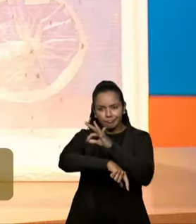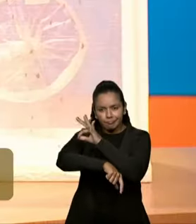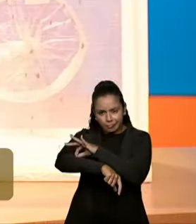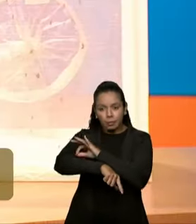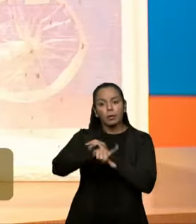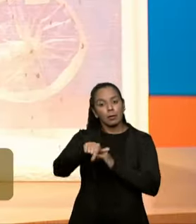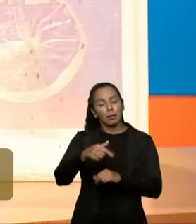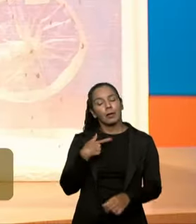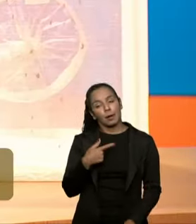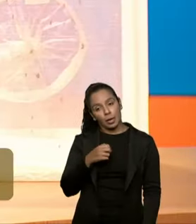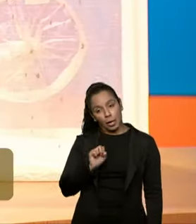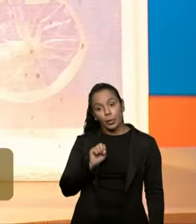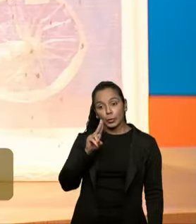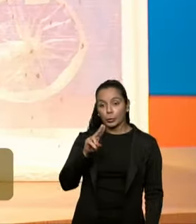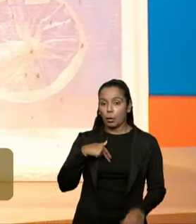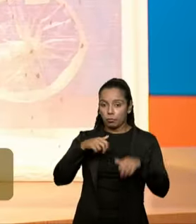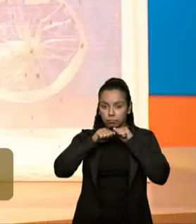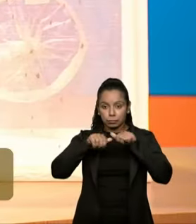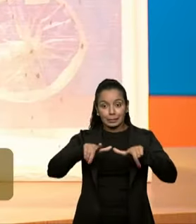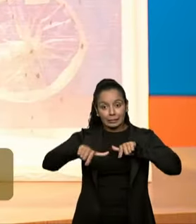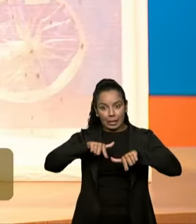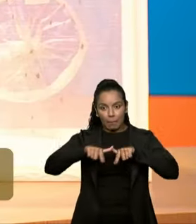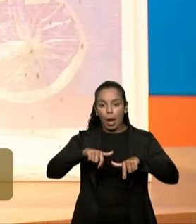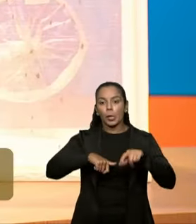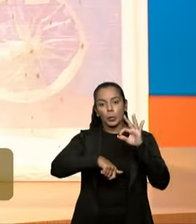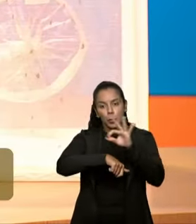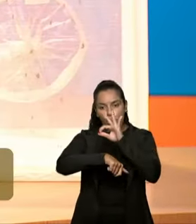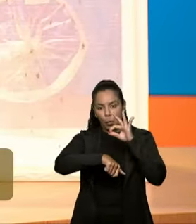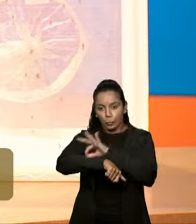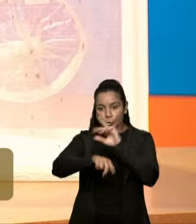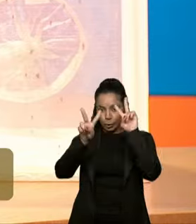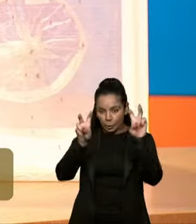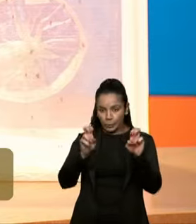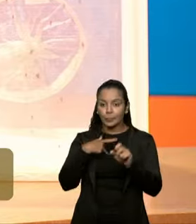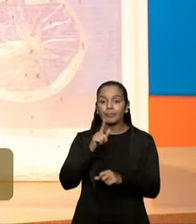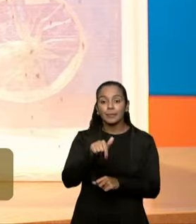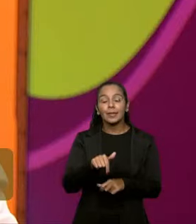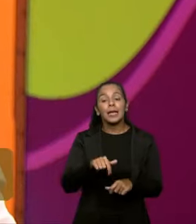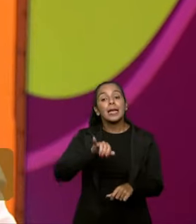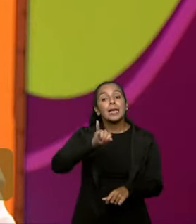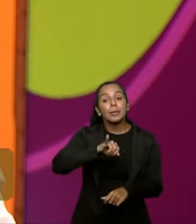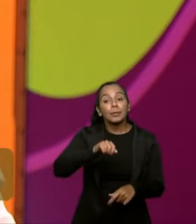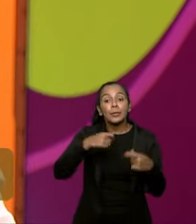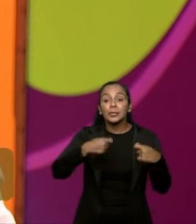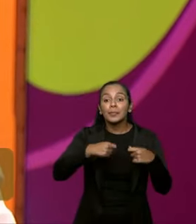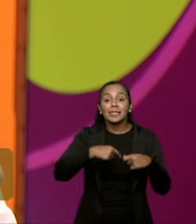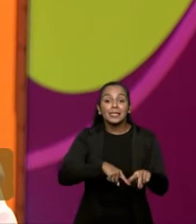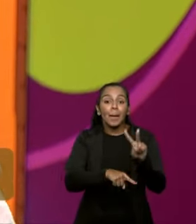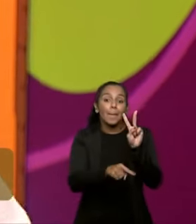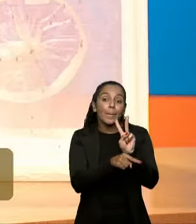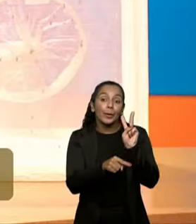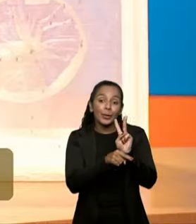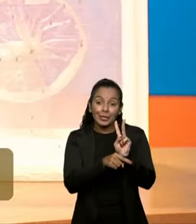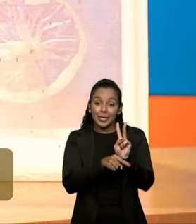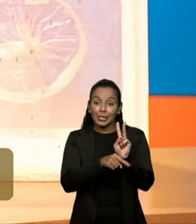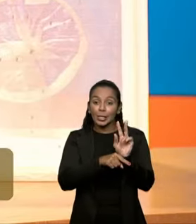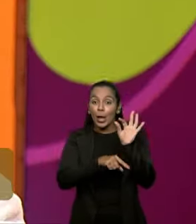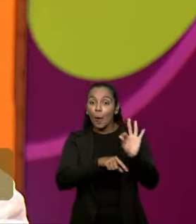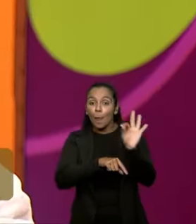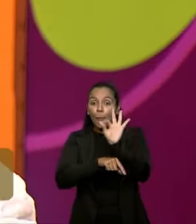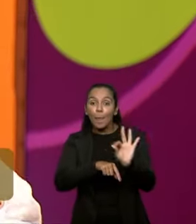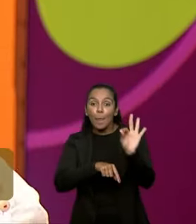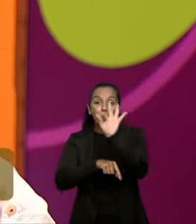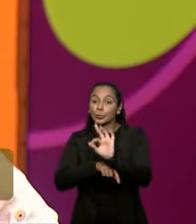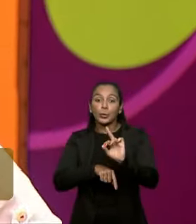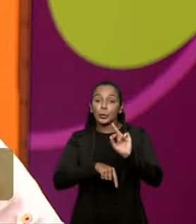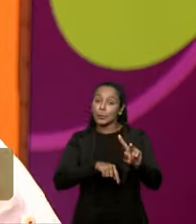sou entomologista, né? Eu trabalho com mosquito. Então, assim, é muito importante porque você tem que proteger o mosquito. Você não tem que proteger você.